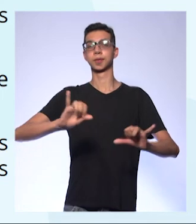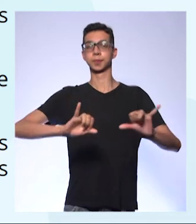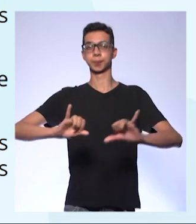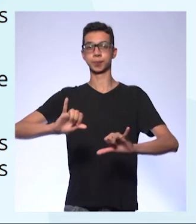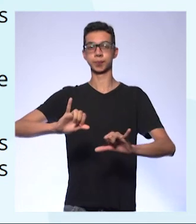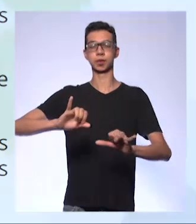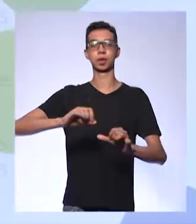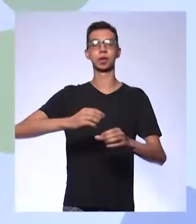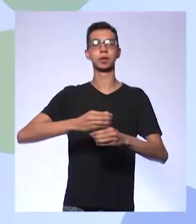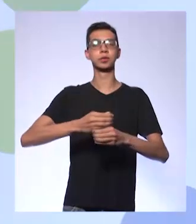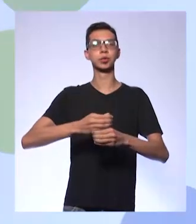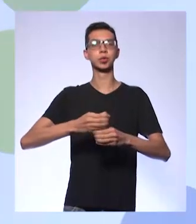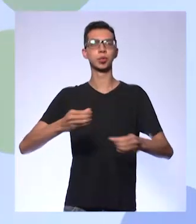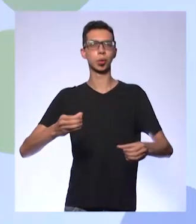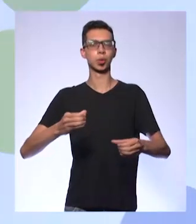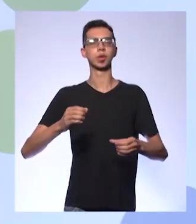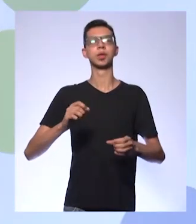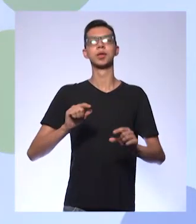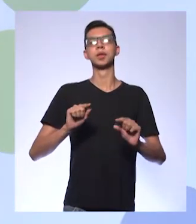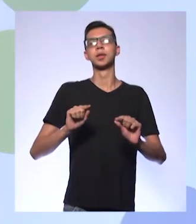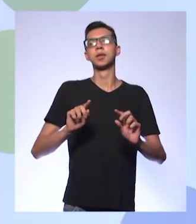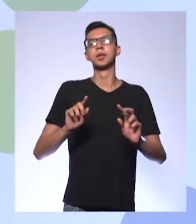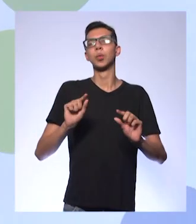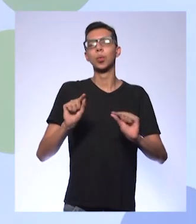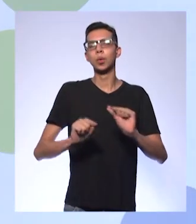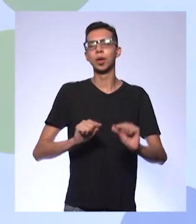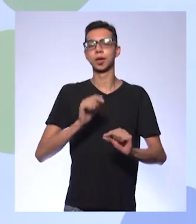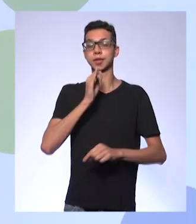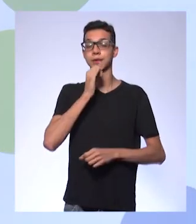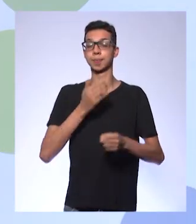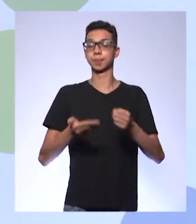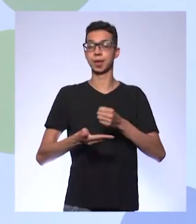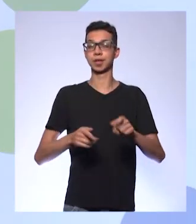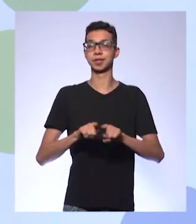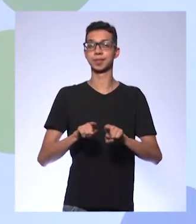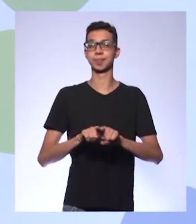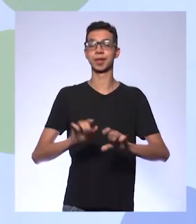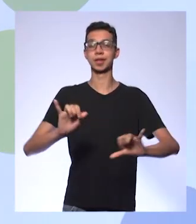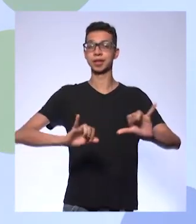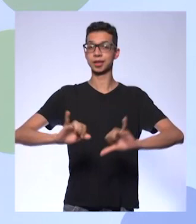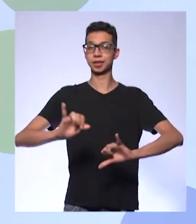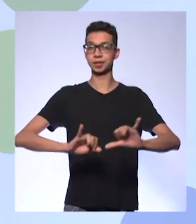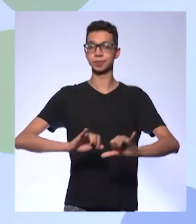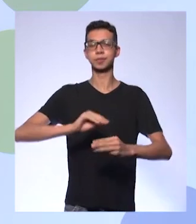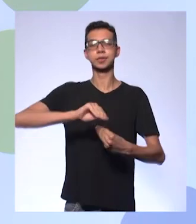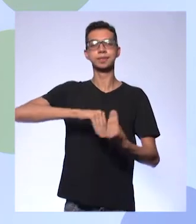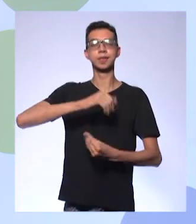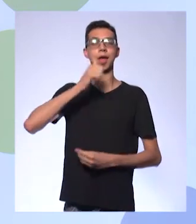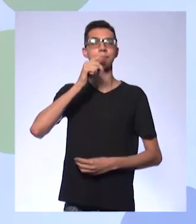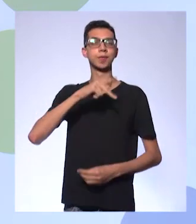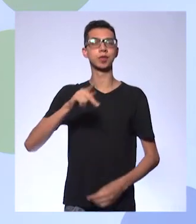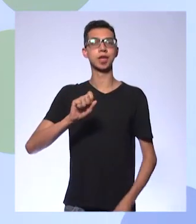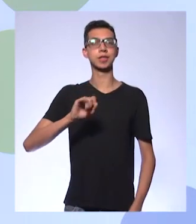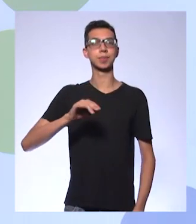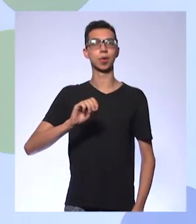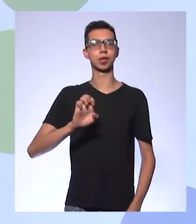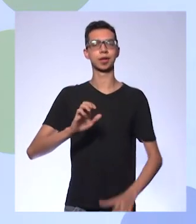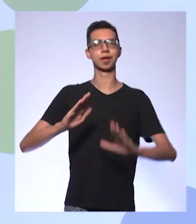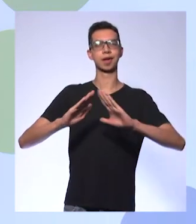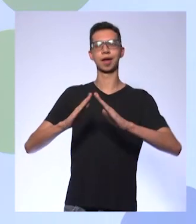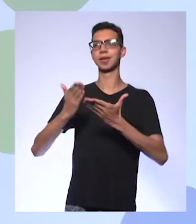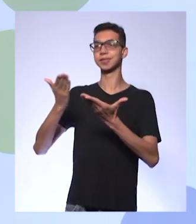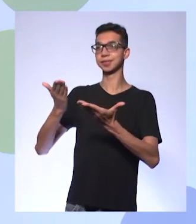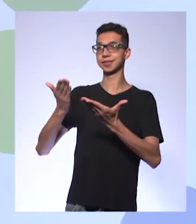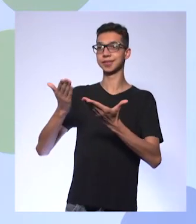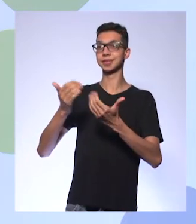e básicas. E para falar de química com a gente tem a professora Simone, que está lá de casa, igual vocês. E aí,